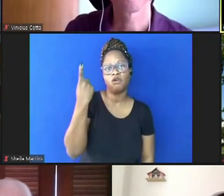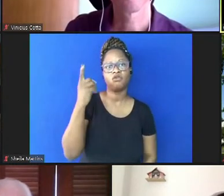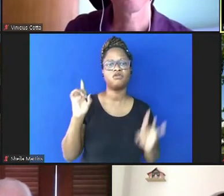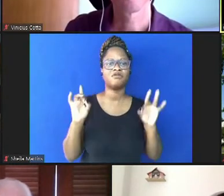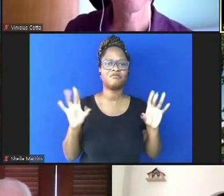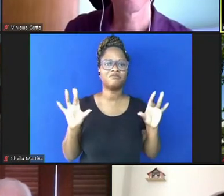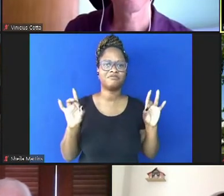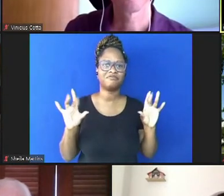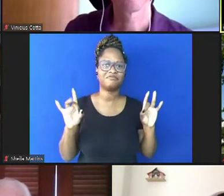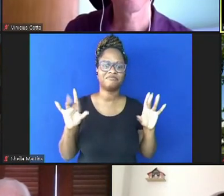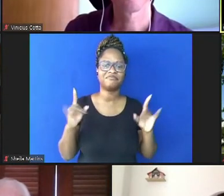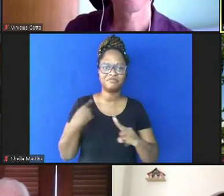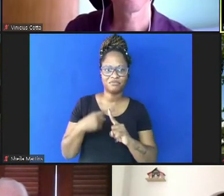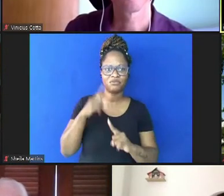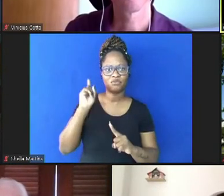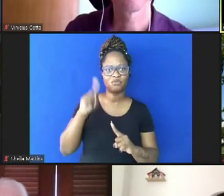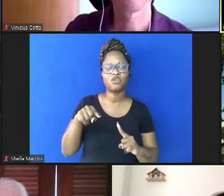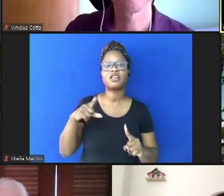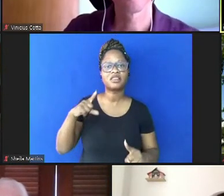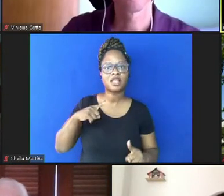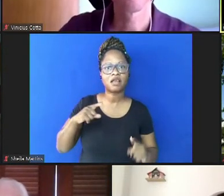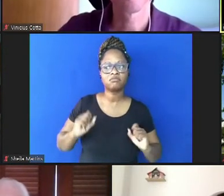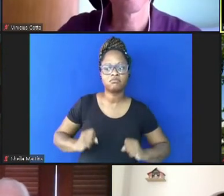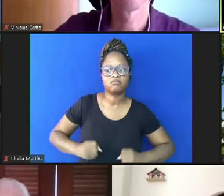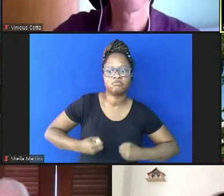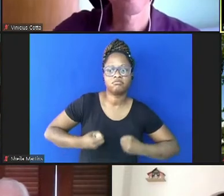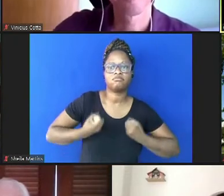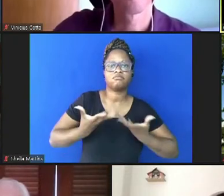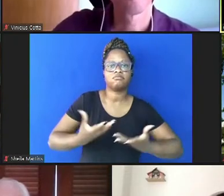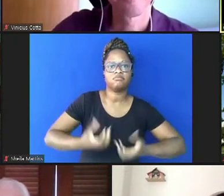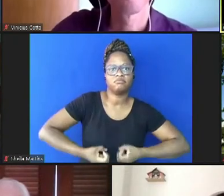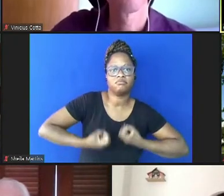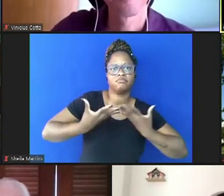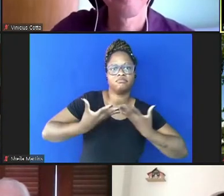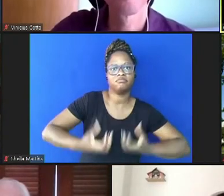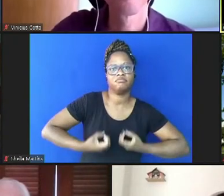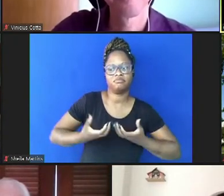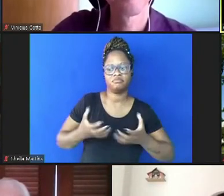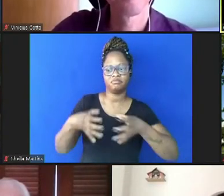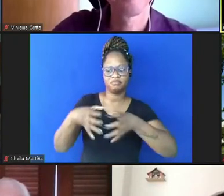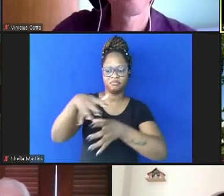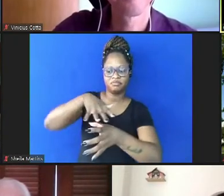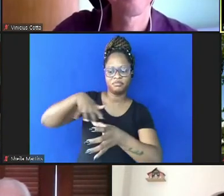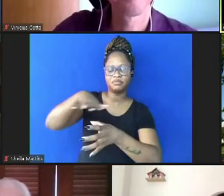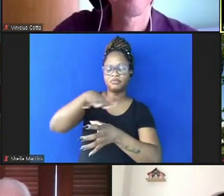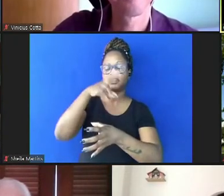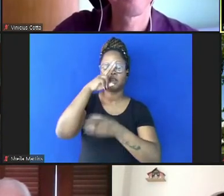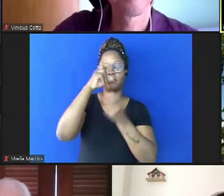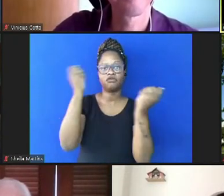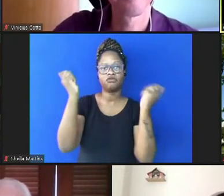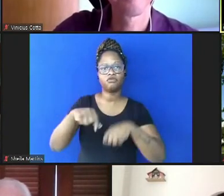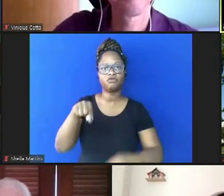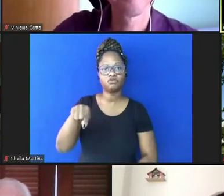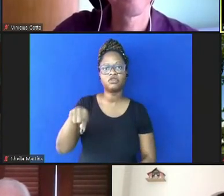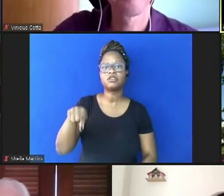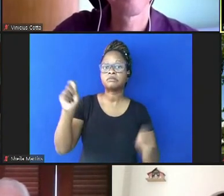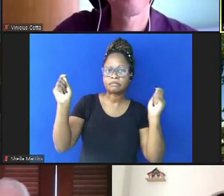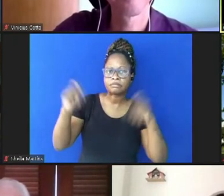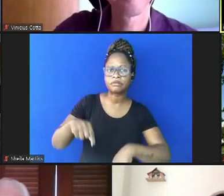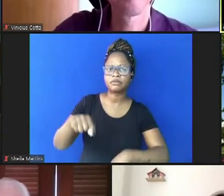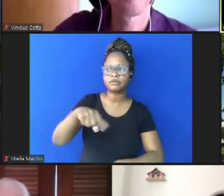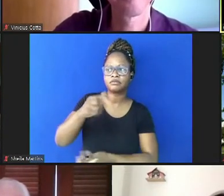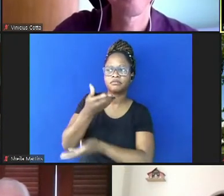que ainda tem que se expressar mais fortemente no print a intensidade e toda a potencialidade da nossa